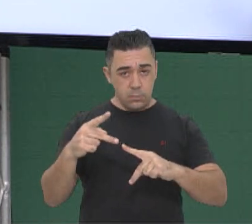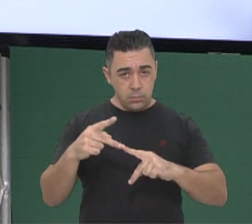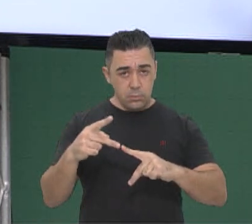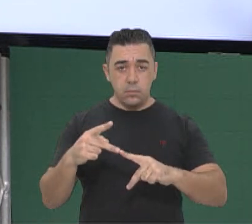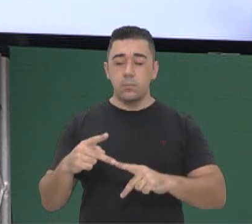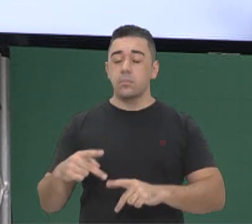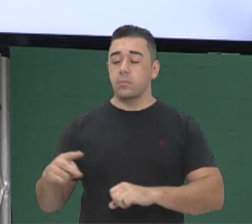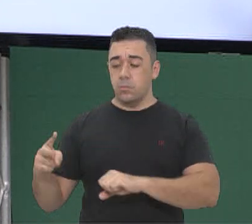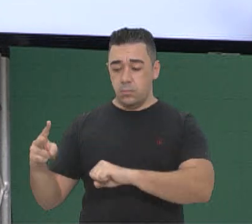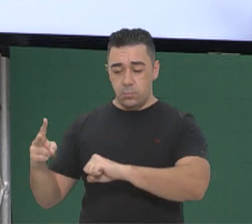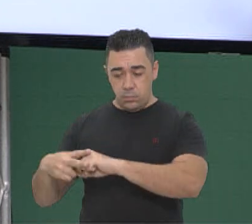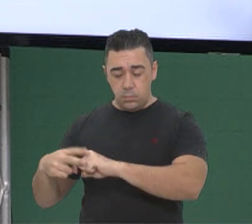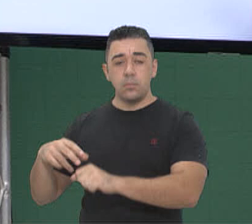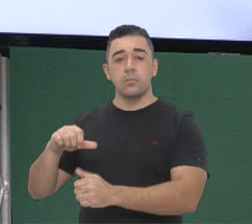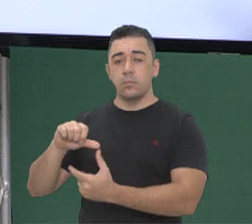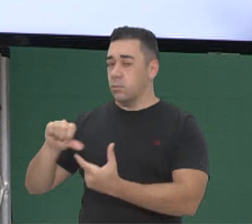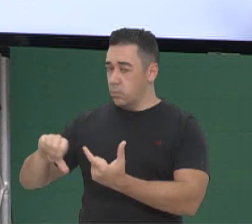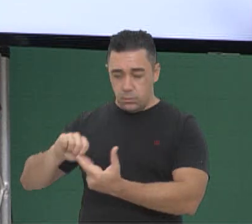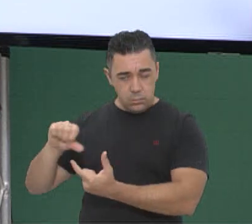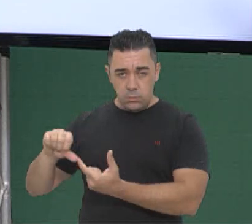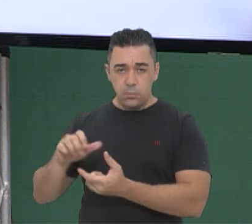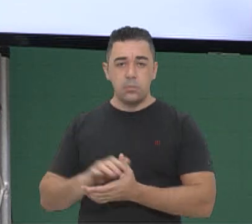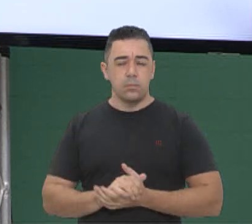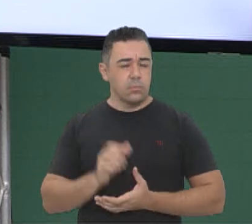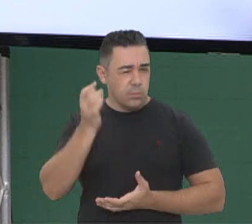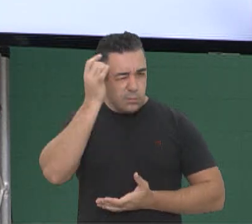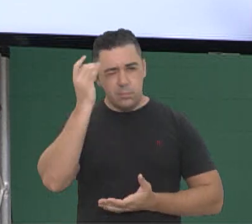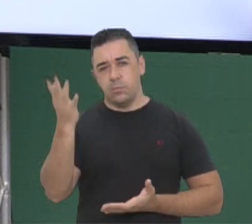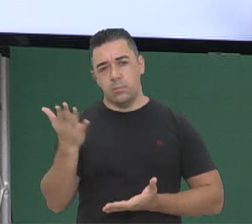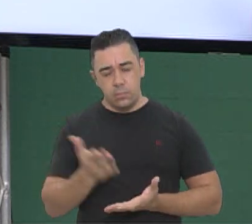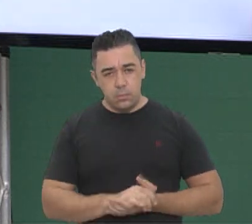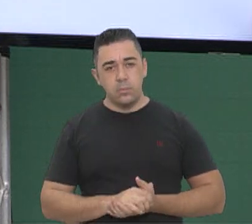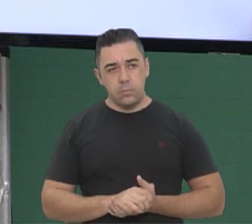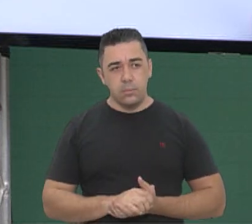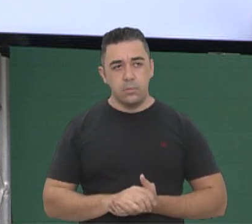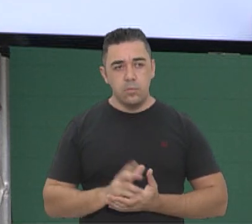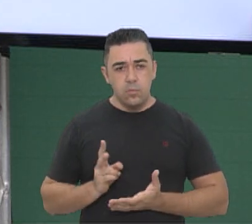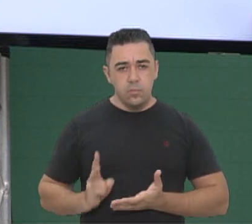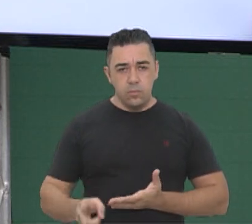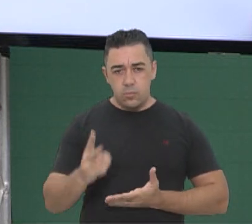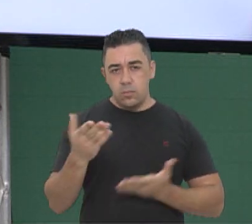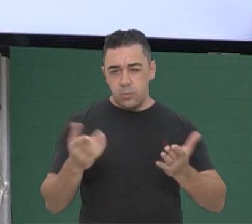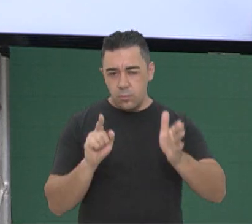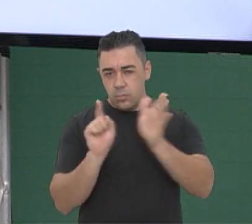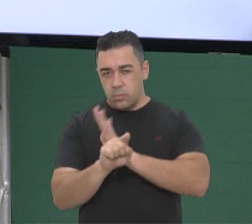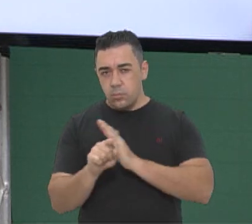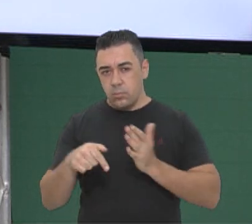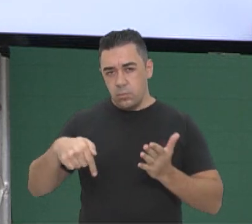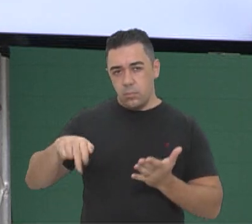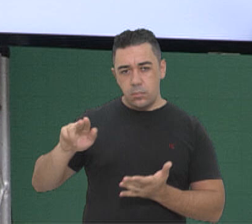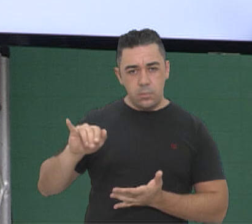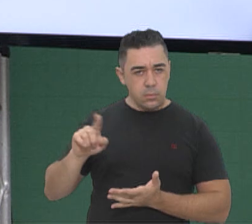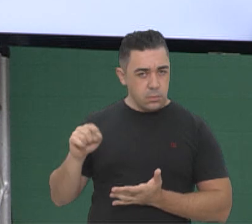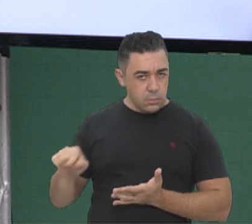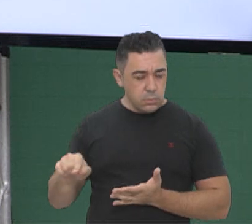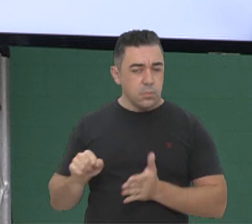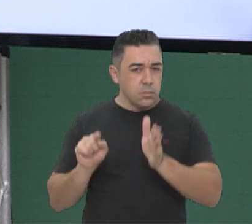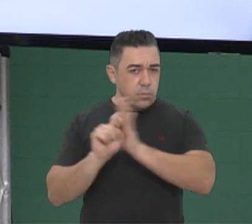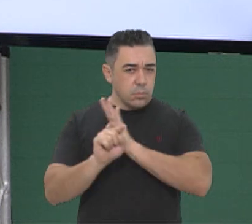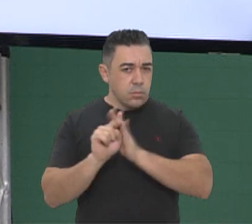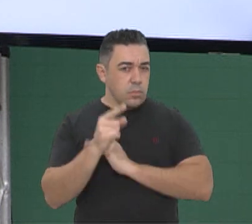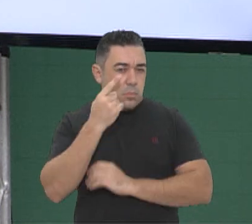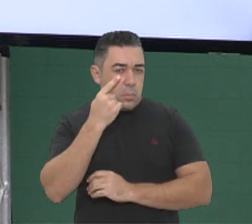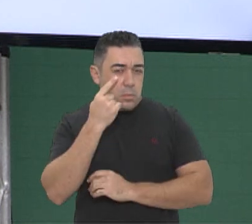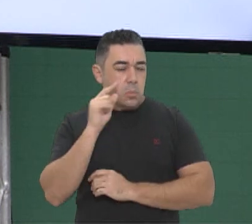ir, preposição, verbo no infinitivo. Fácil, não é? Então, vamos seguindo aqui, temos um quiz, vamos observar o